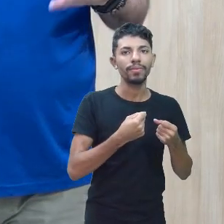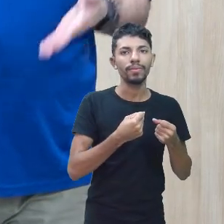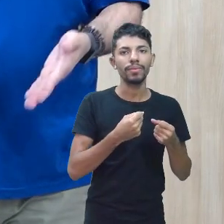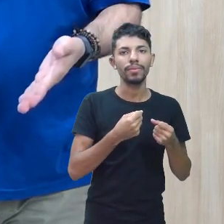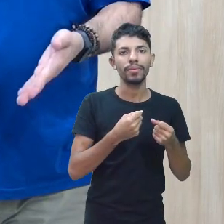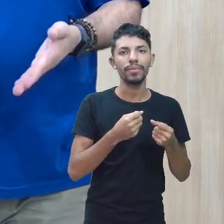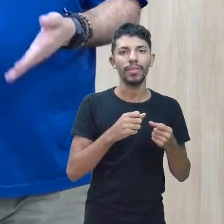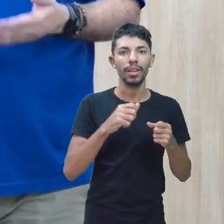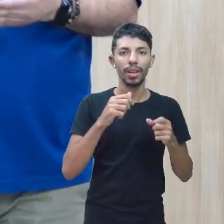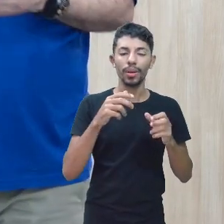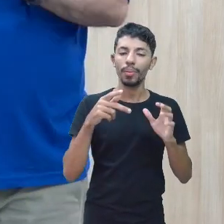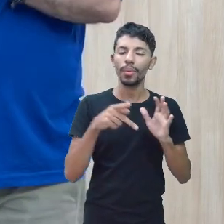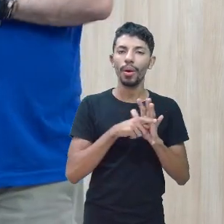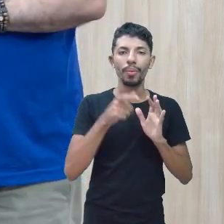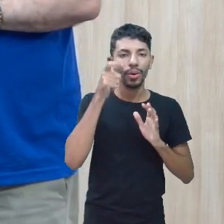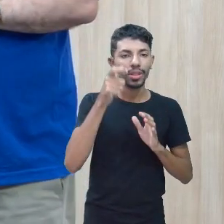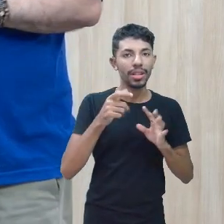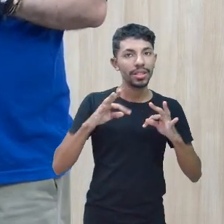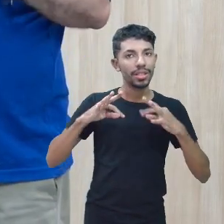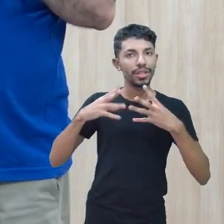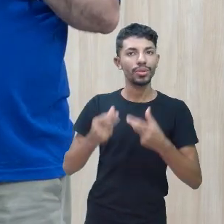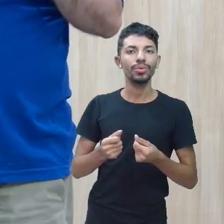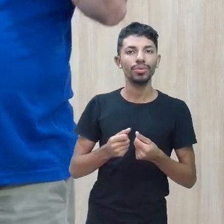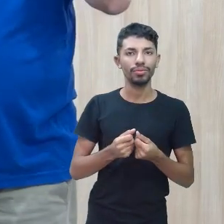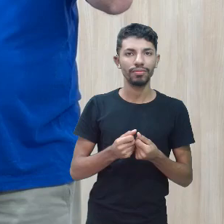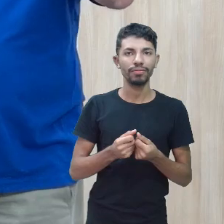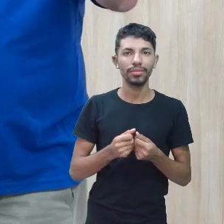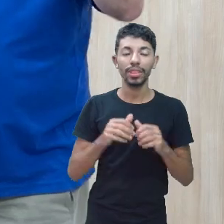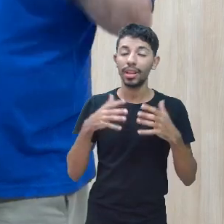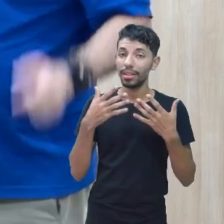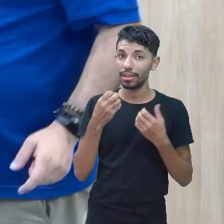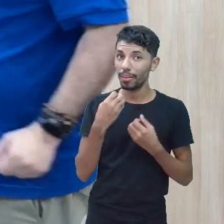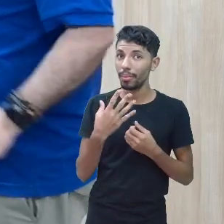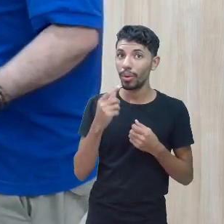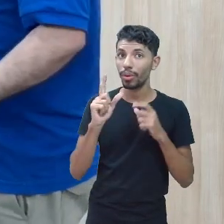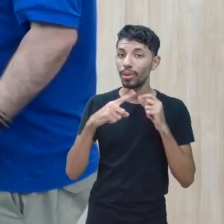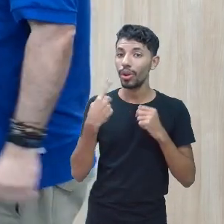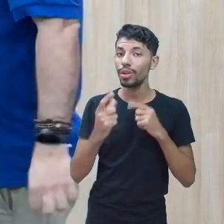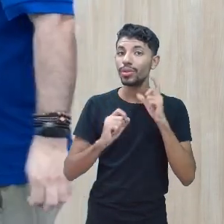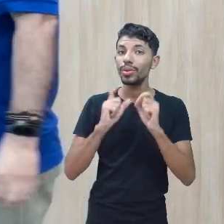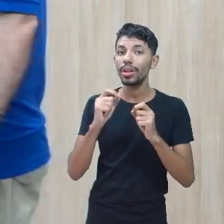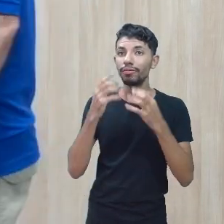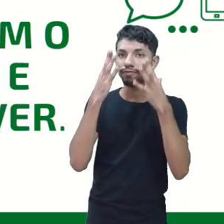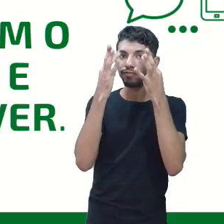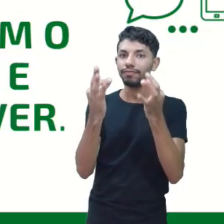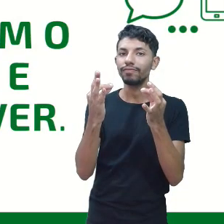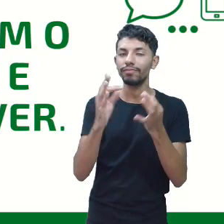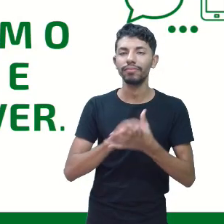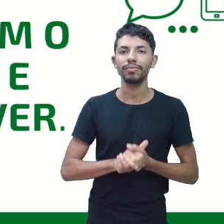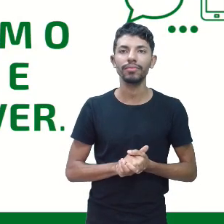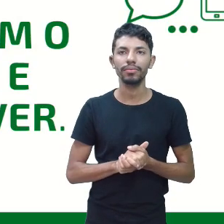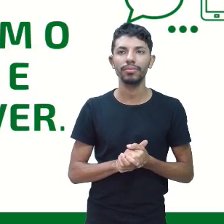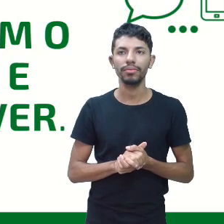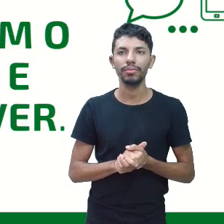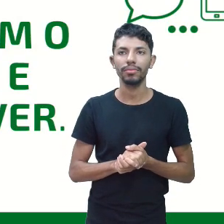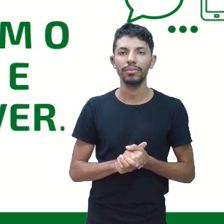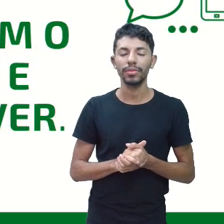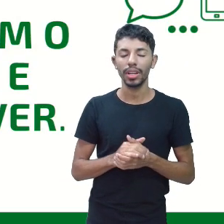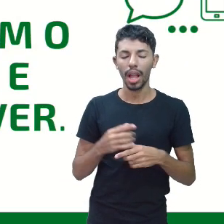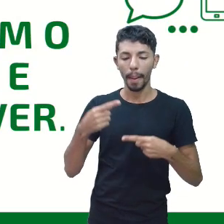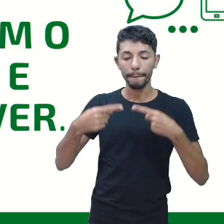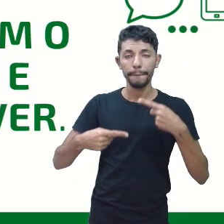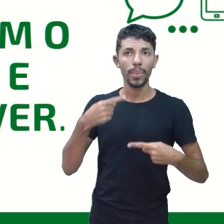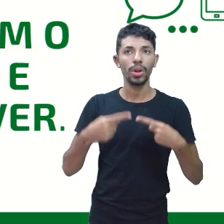seus interesses não atendidos. Então vamos se ligar. A política é muito mais do que a forma como o